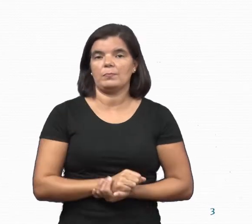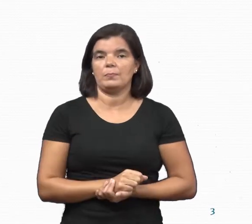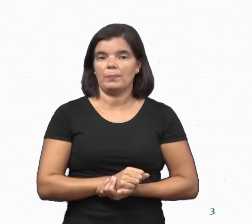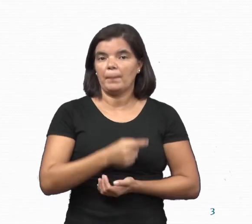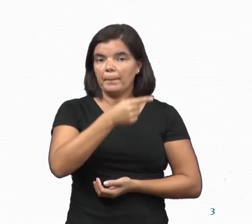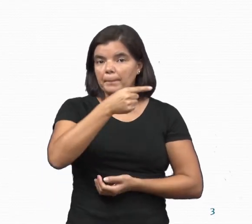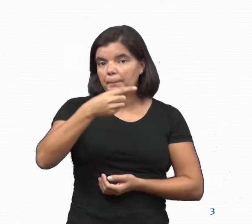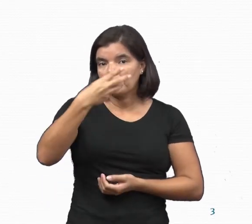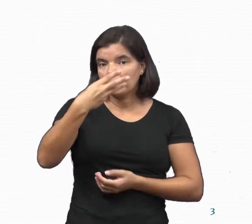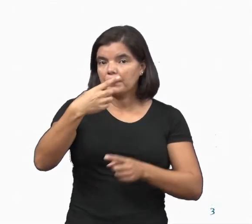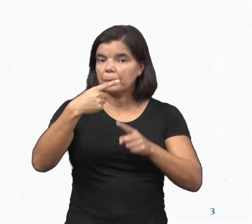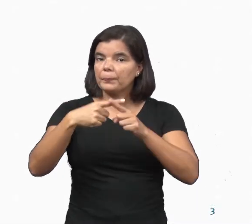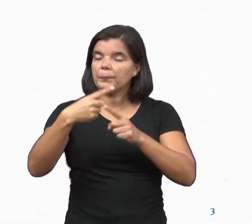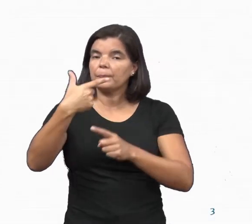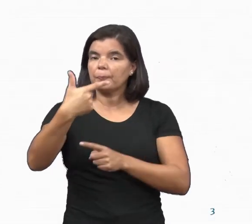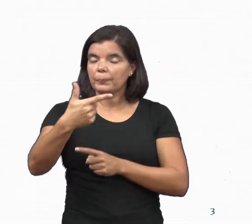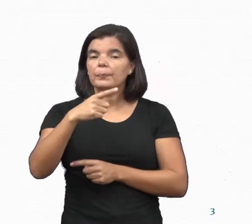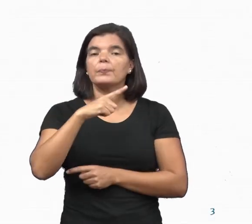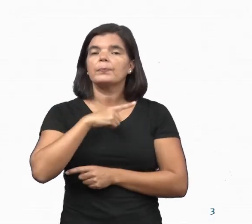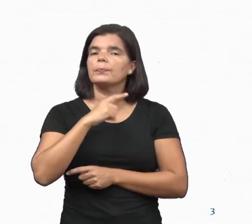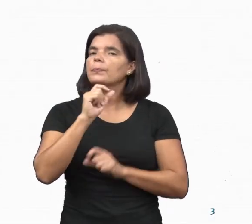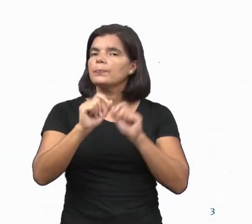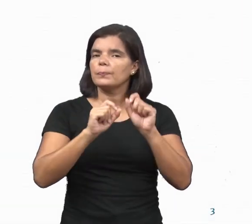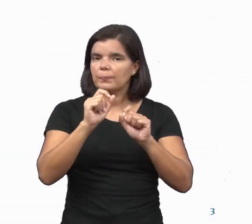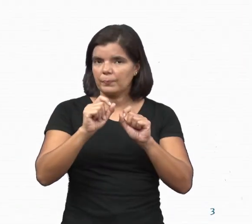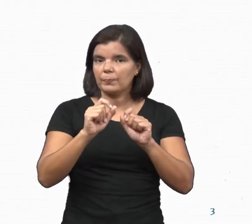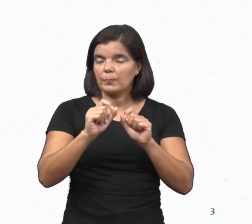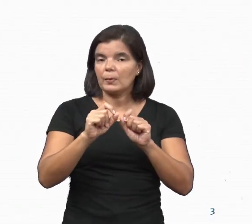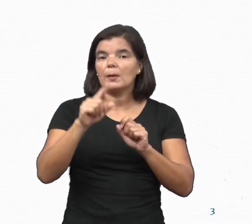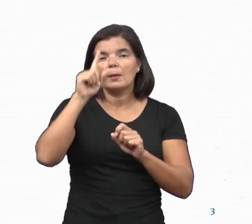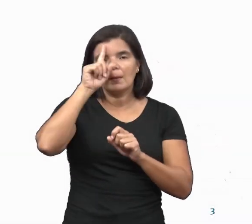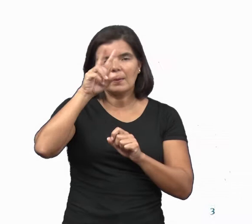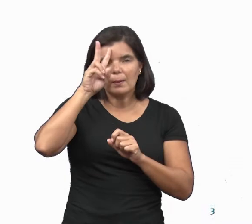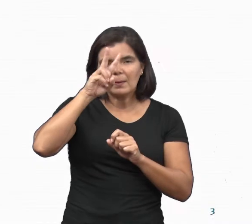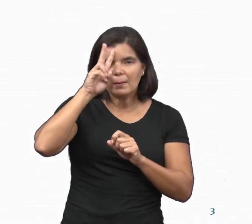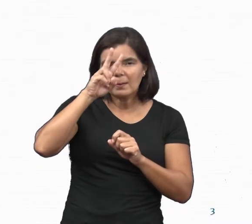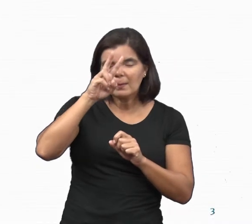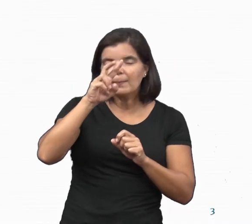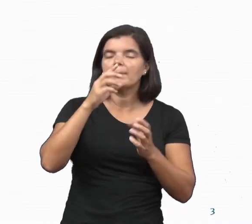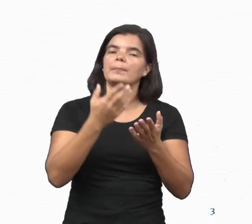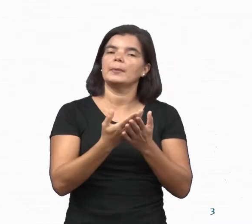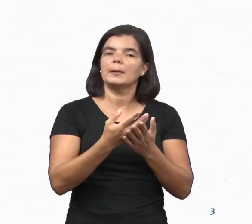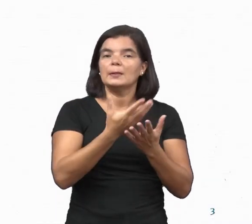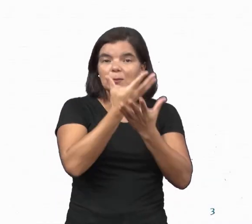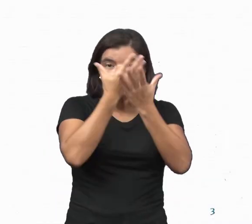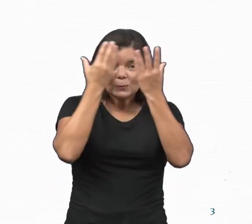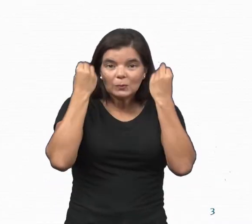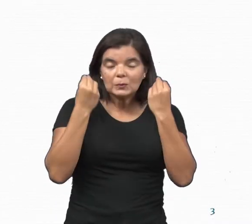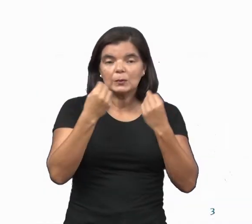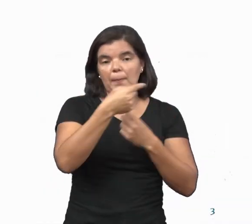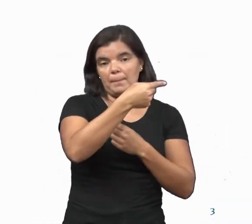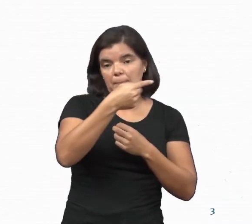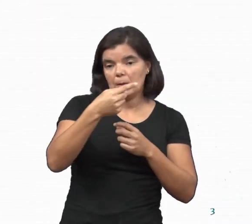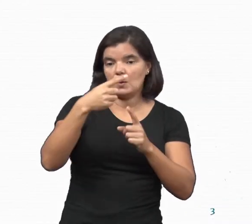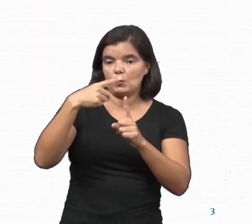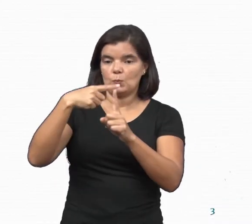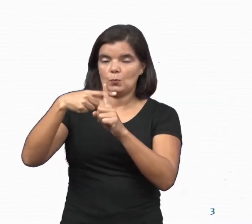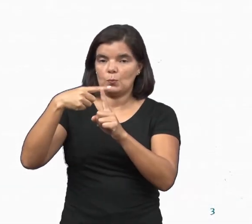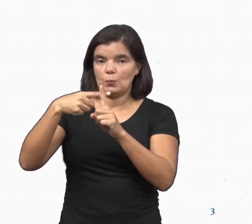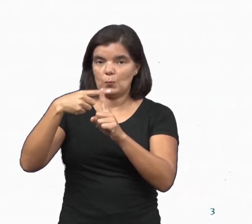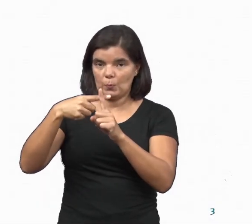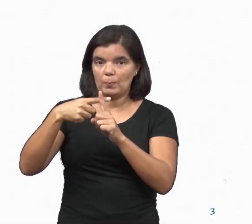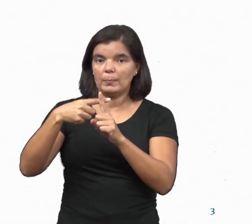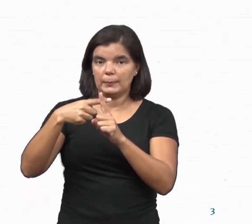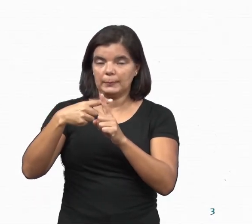Menos 3 vezes 2. Aqui a gente tem que fazer o jogo dos sinais, para não esquecer do que é, ó.